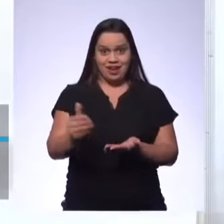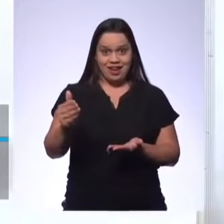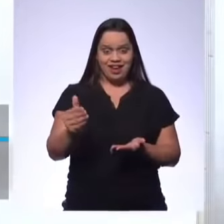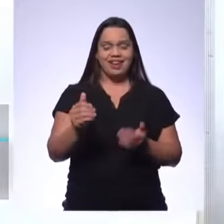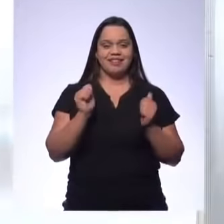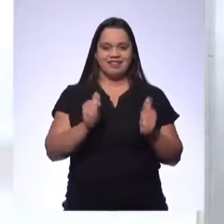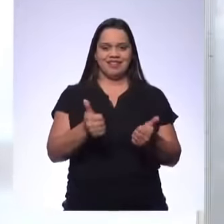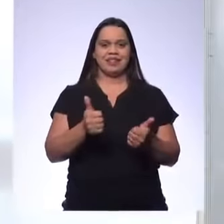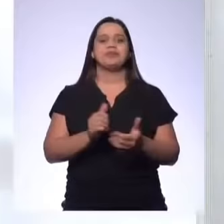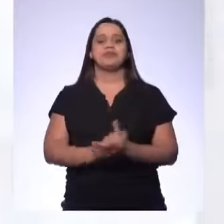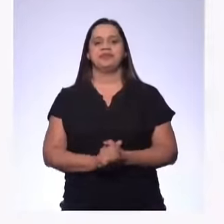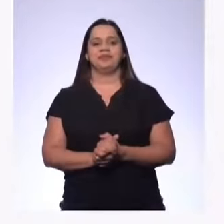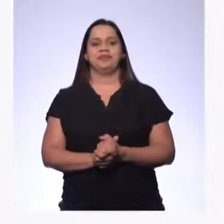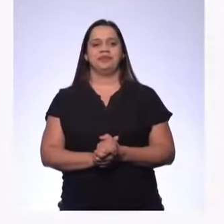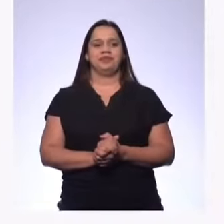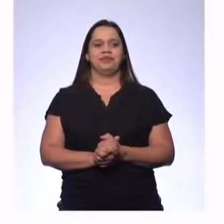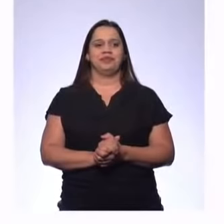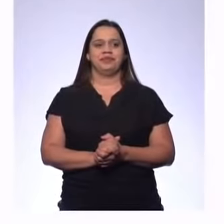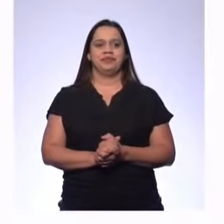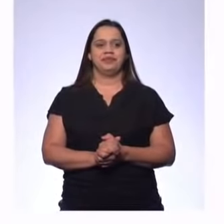Vamos começar, Marcos?